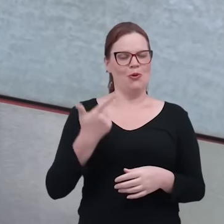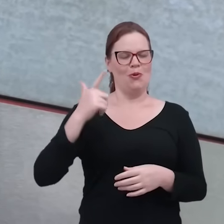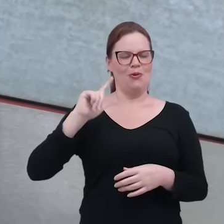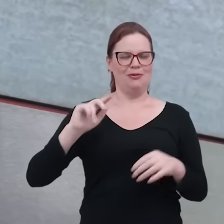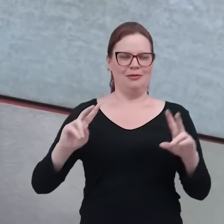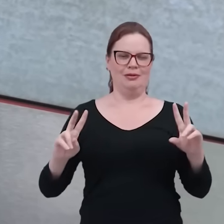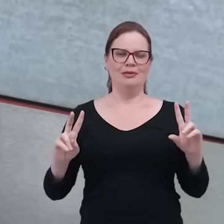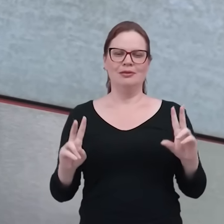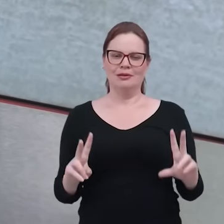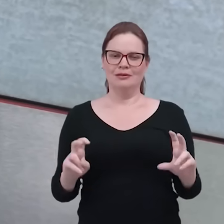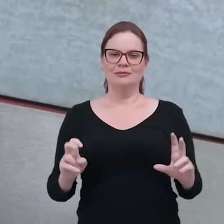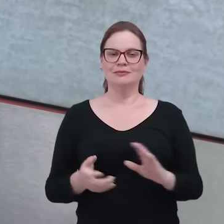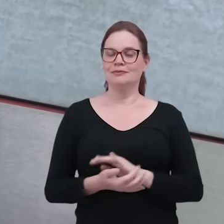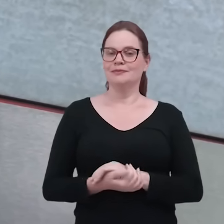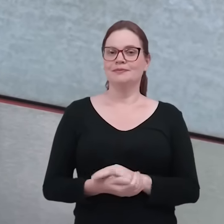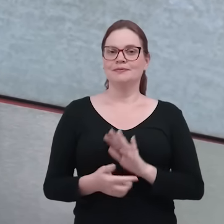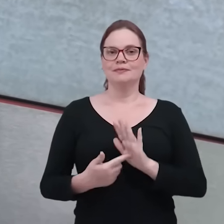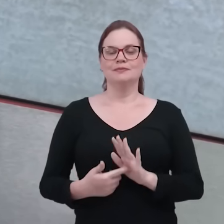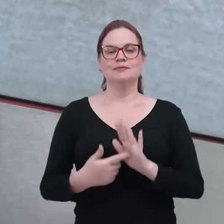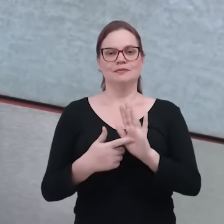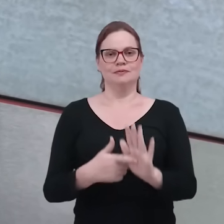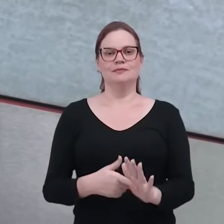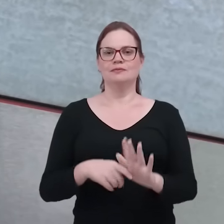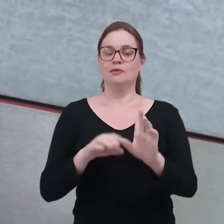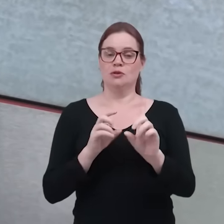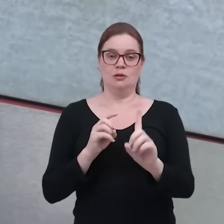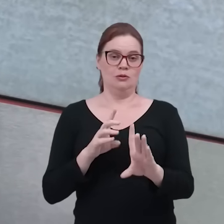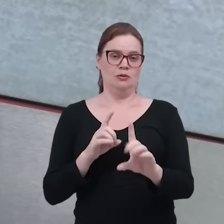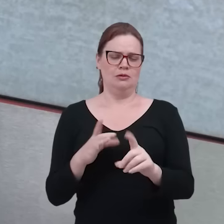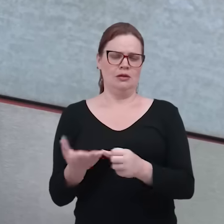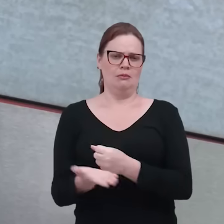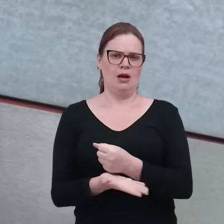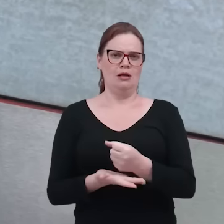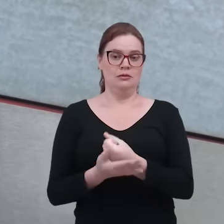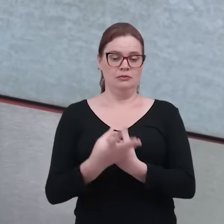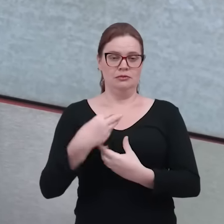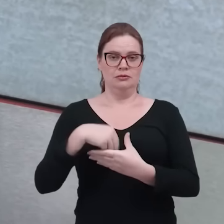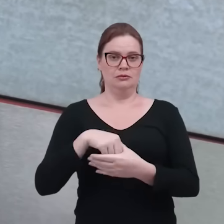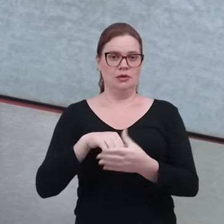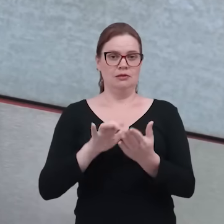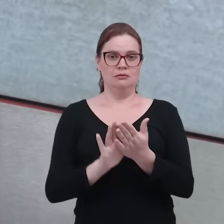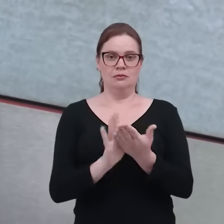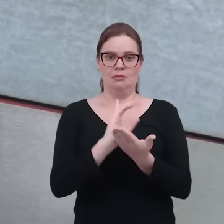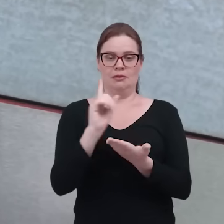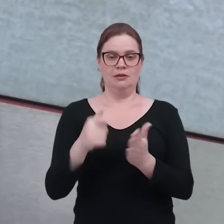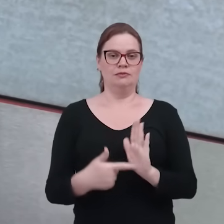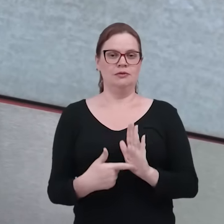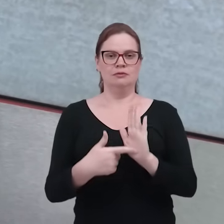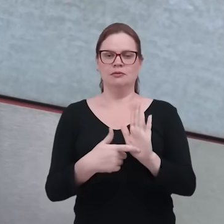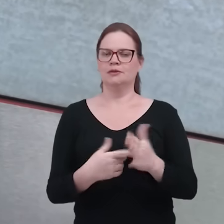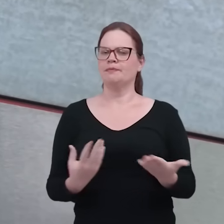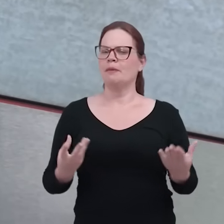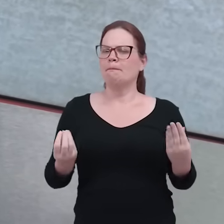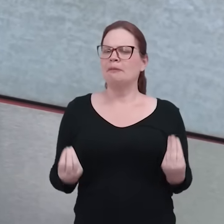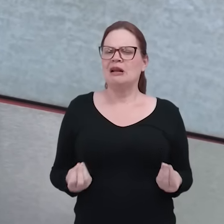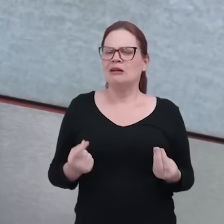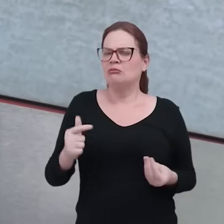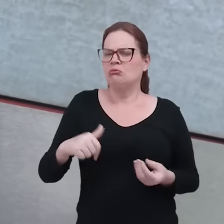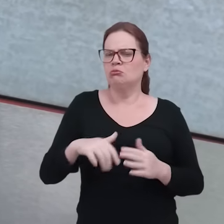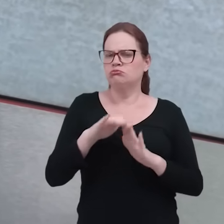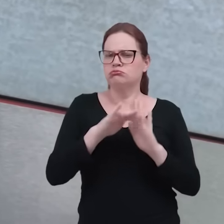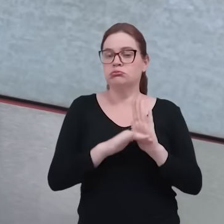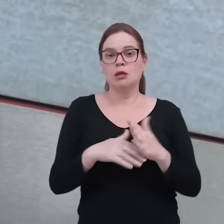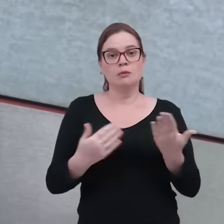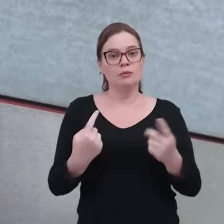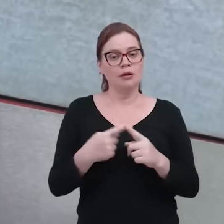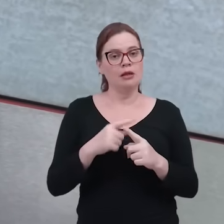para falar sobre ele relacionado a doutrinas básicas da Bíblia. Por que nós estamos tendo esse programa? Para te dar esclarecimento a